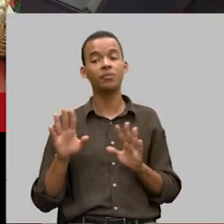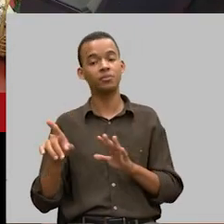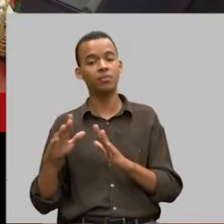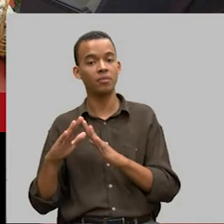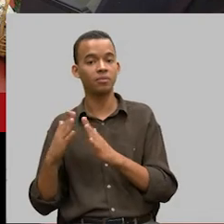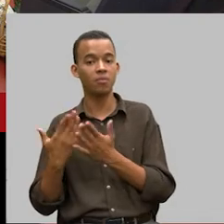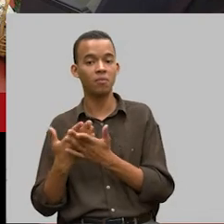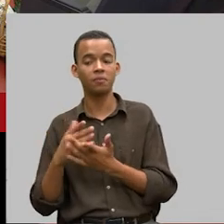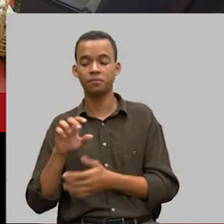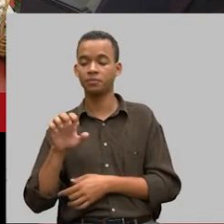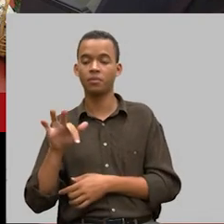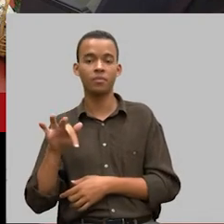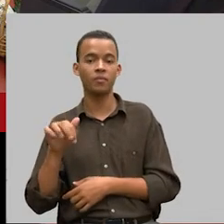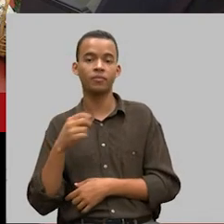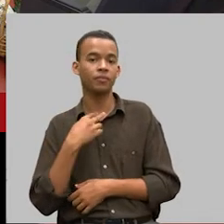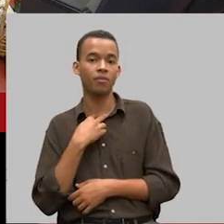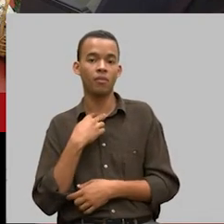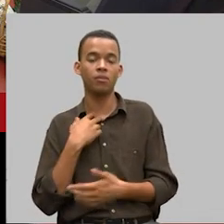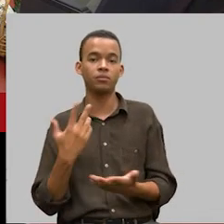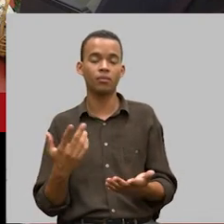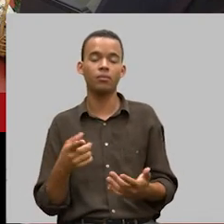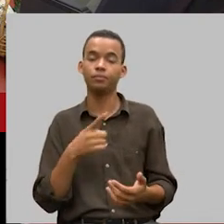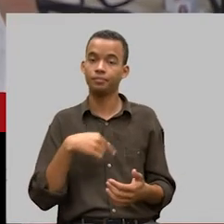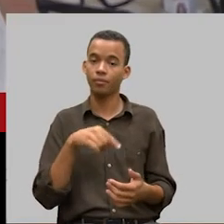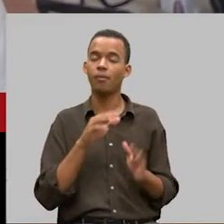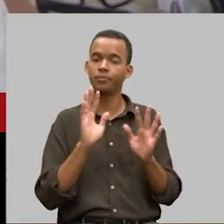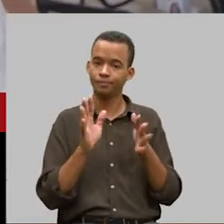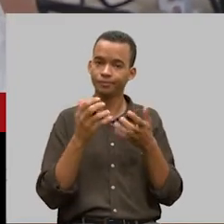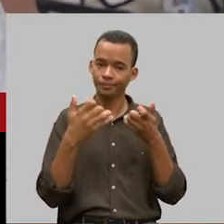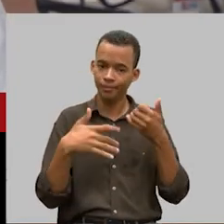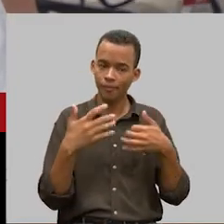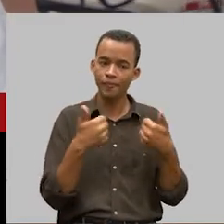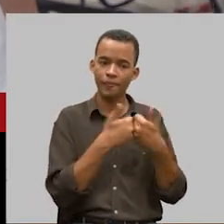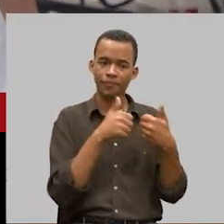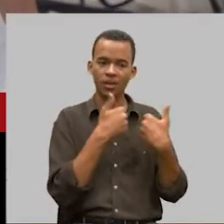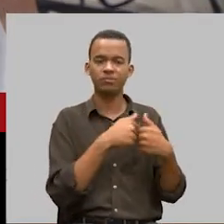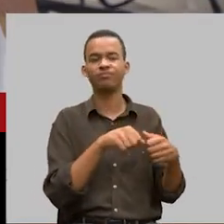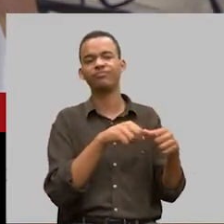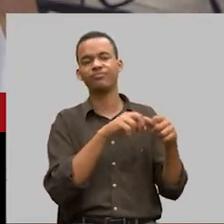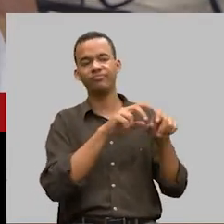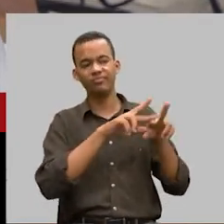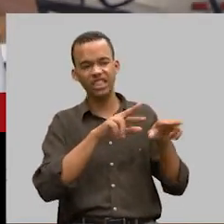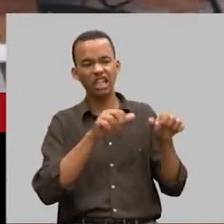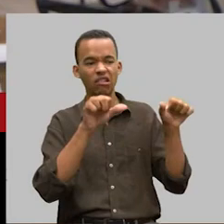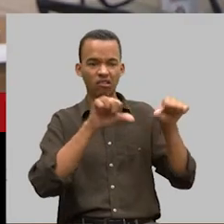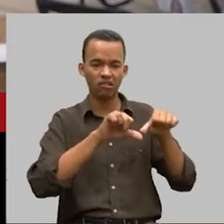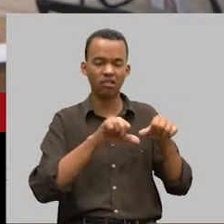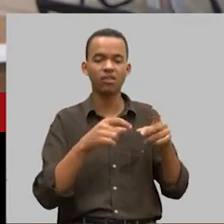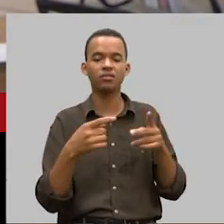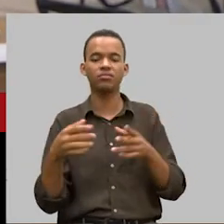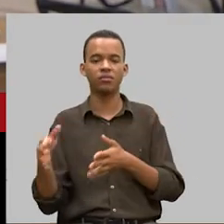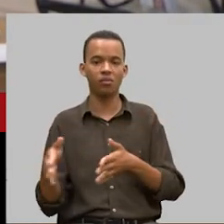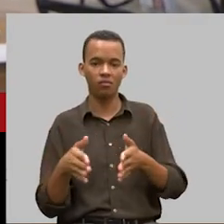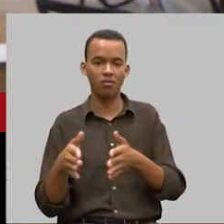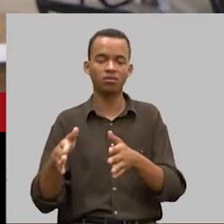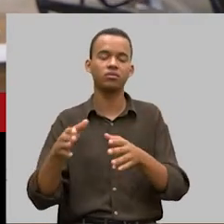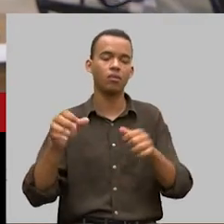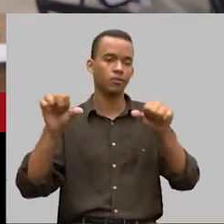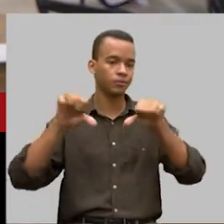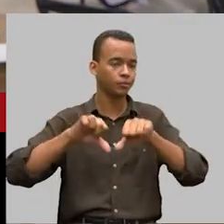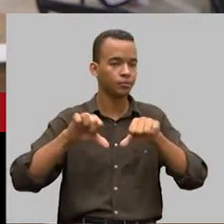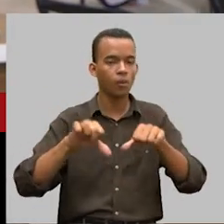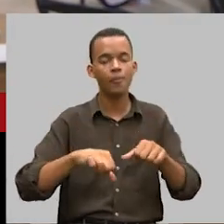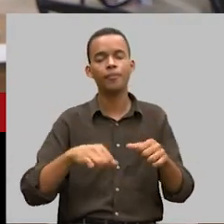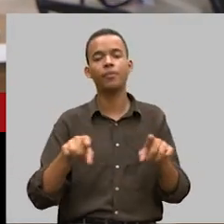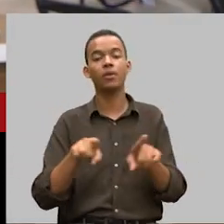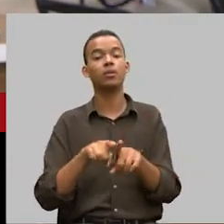né a condição das estradas os ônibus Caino nos pedaços falta de uma orientação dos Adolescentes né e jovens nesse